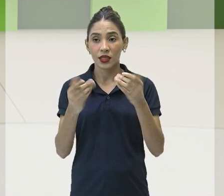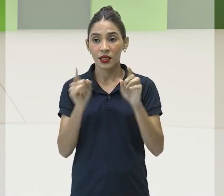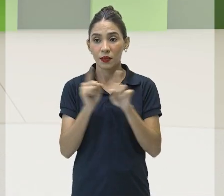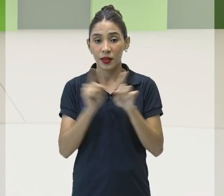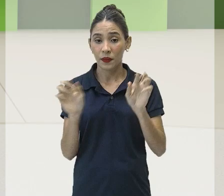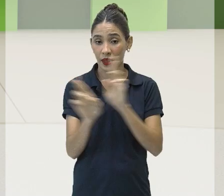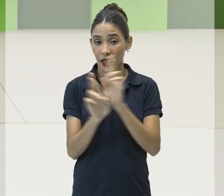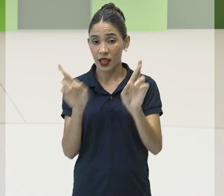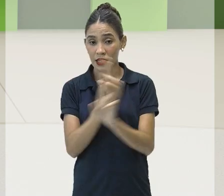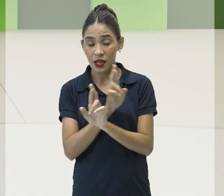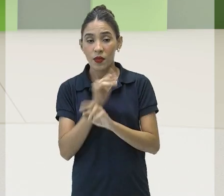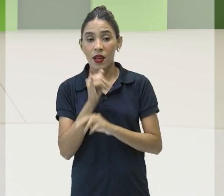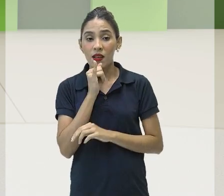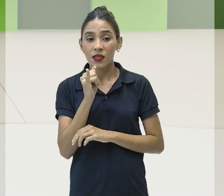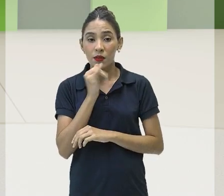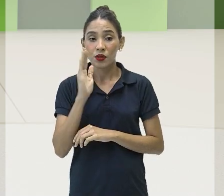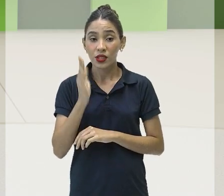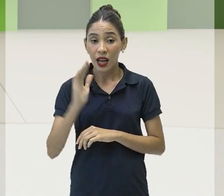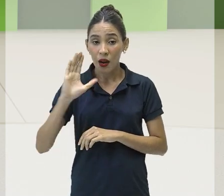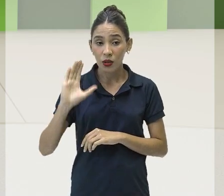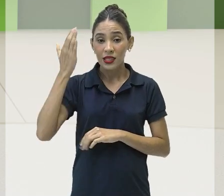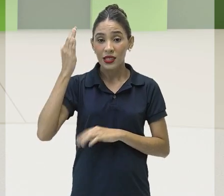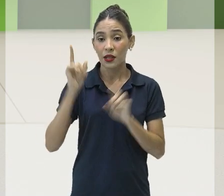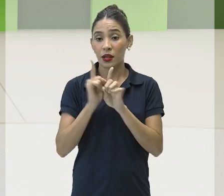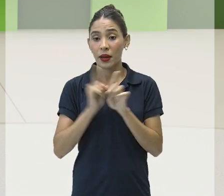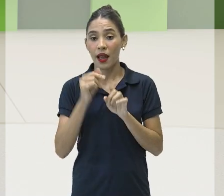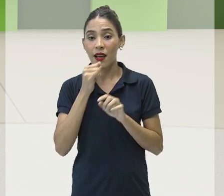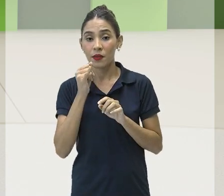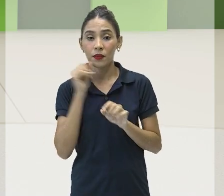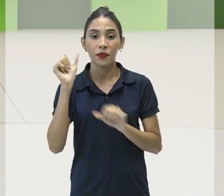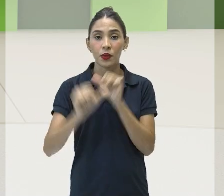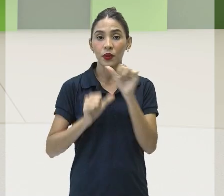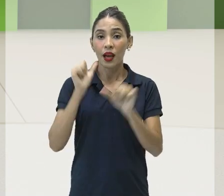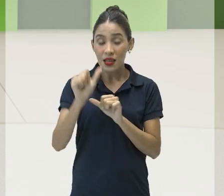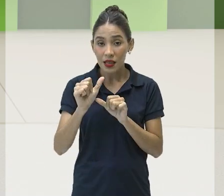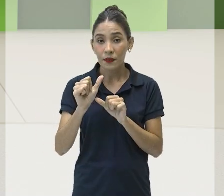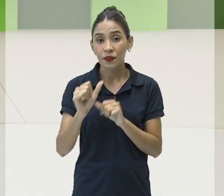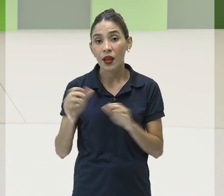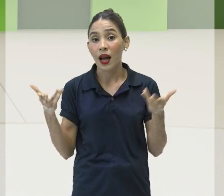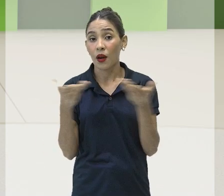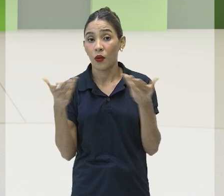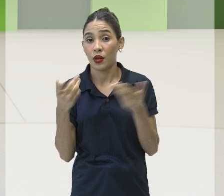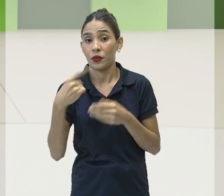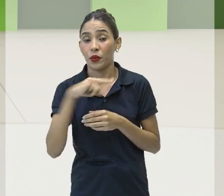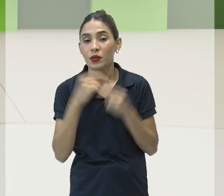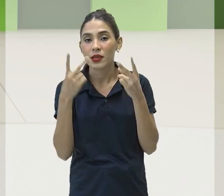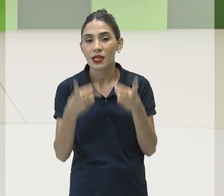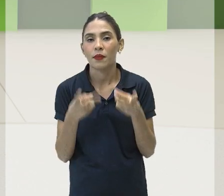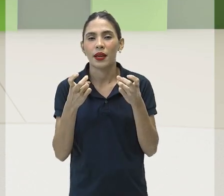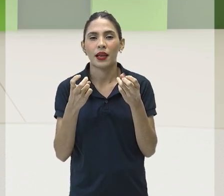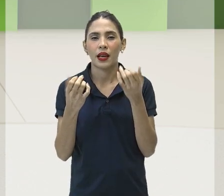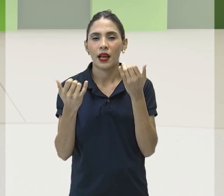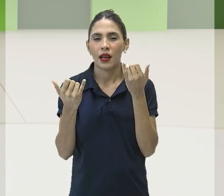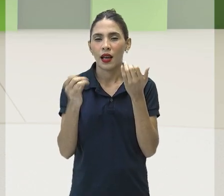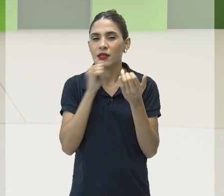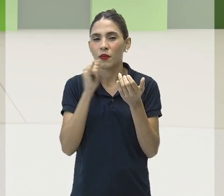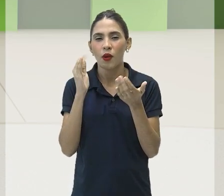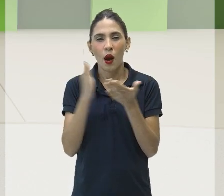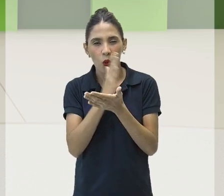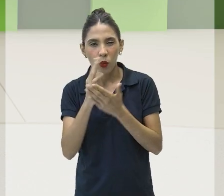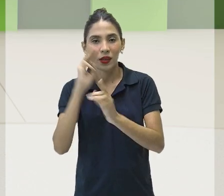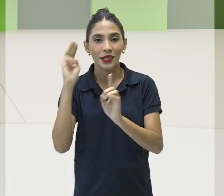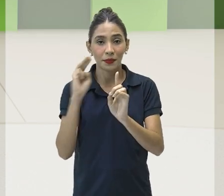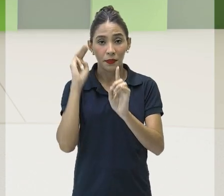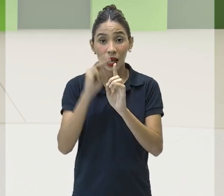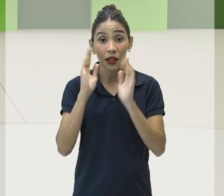essa relação, né, do que já vem acontecendo no caso das mudanças climáticas. E agora a gente vai observar também algumas metas